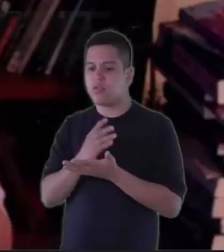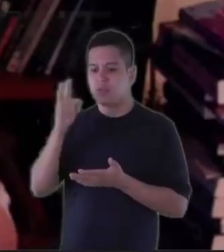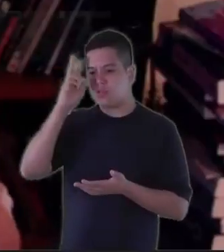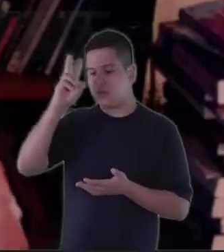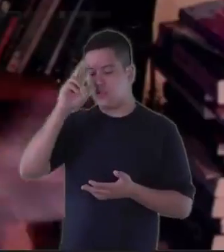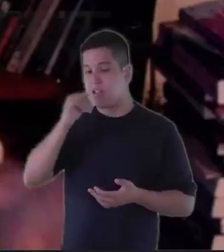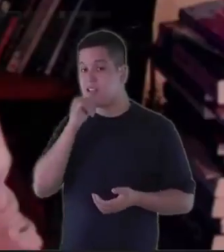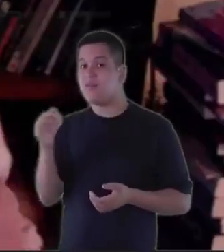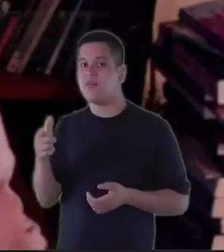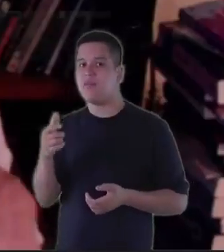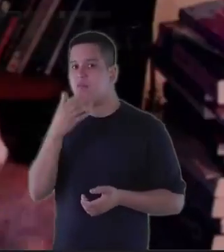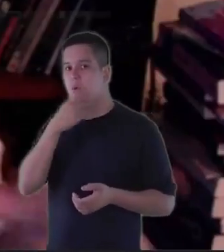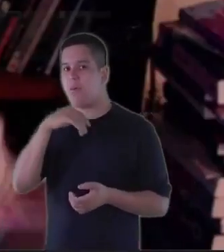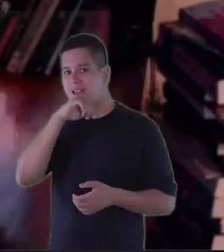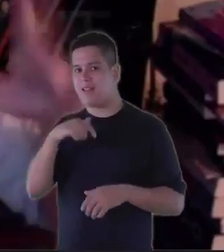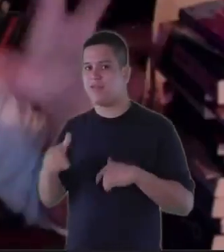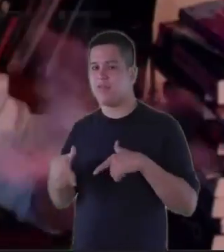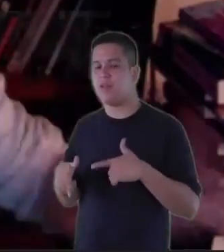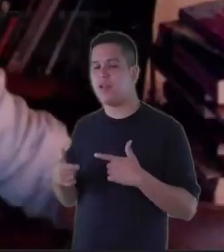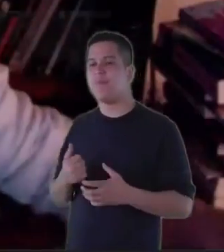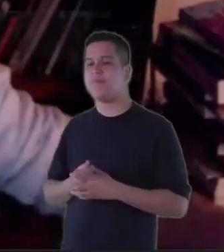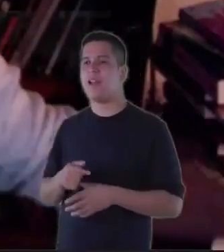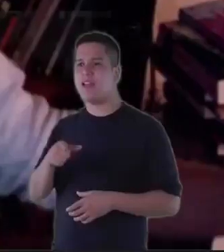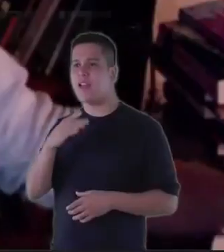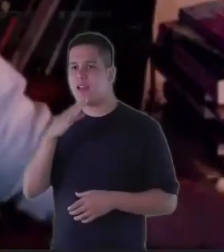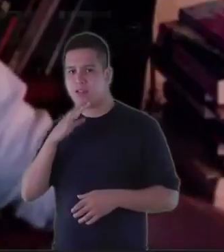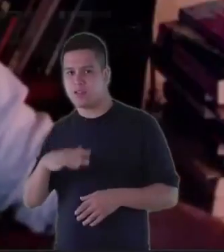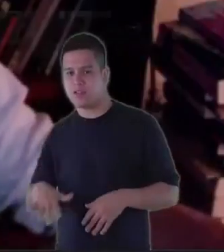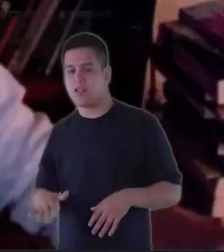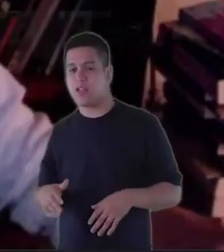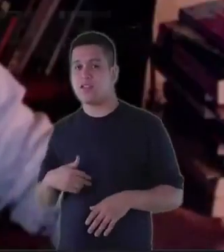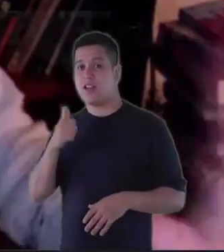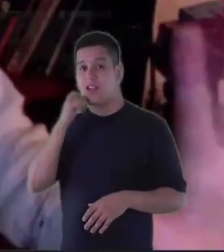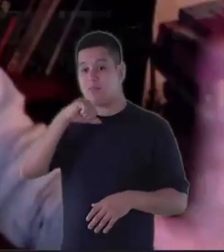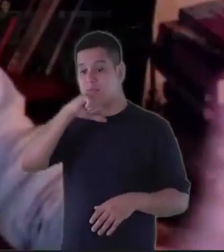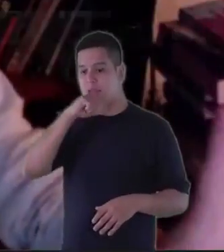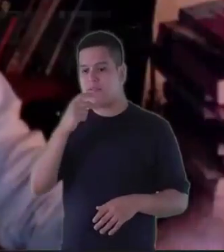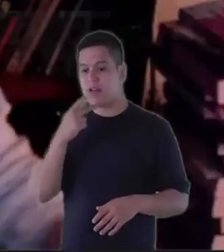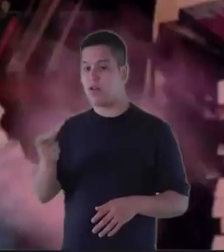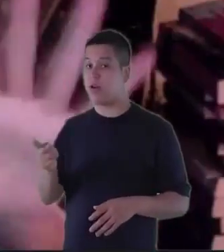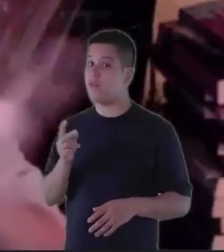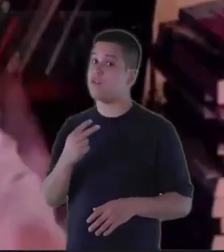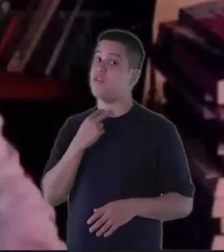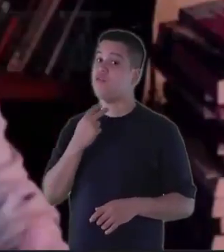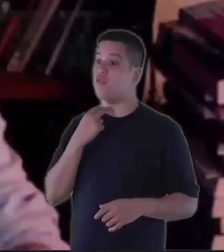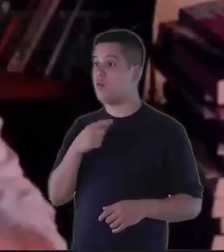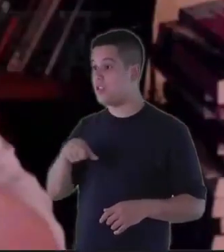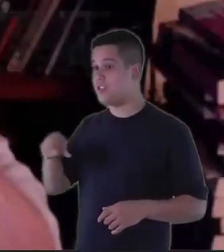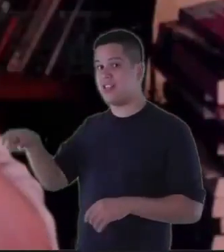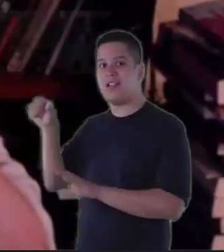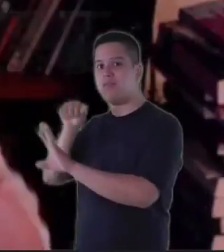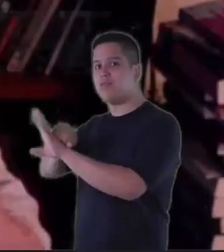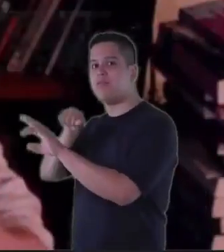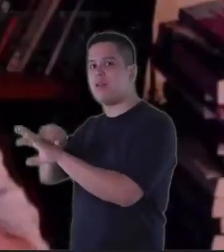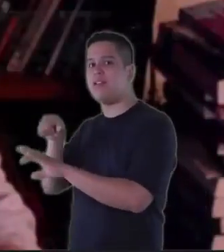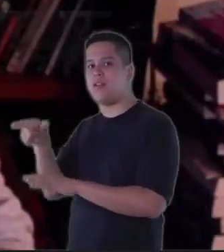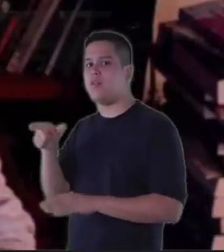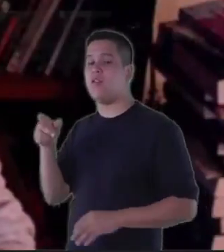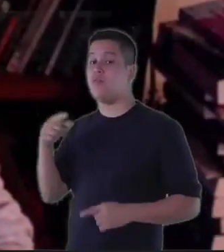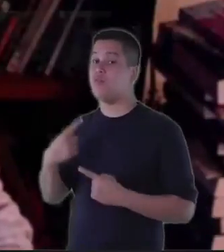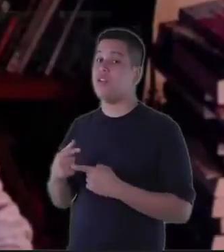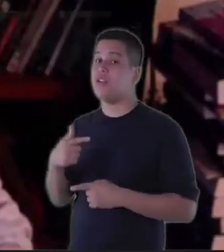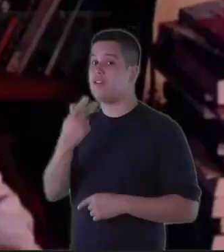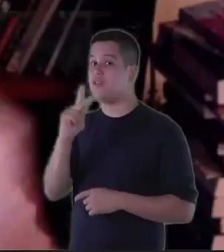estava trabalhando, ele era pequeno, a mãe falou, não chega lá no escritório que teu pai está trabalhando, não vai bater na porta e tal. E eu tinha